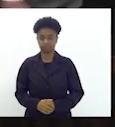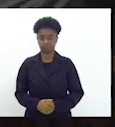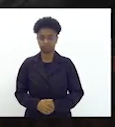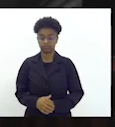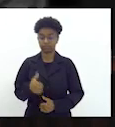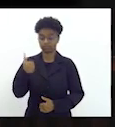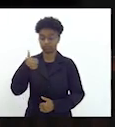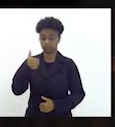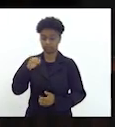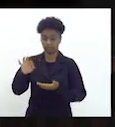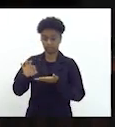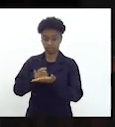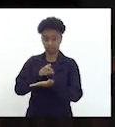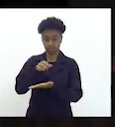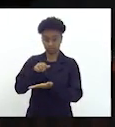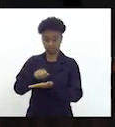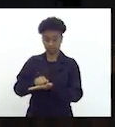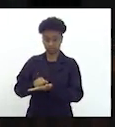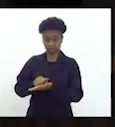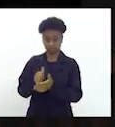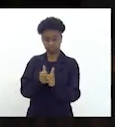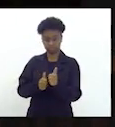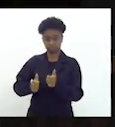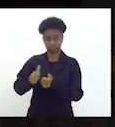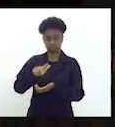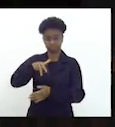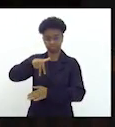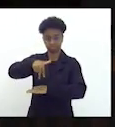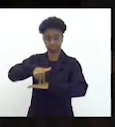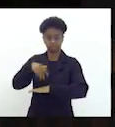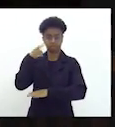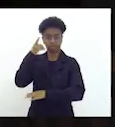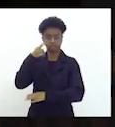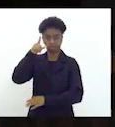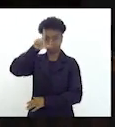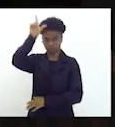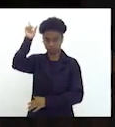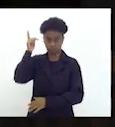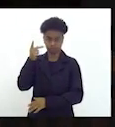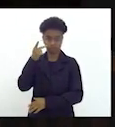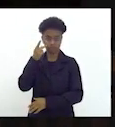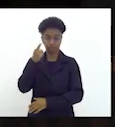primeiro orador escrito Deputado Luiz Paulo